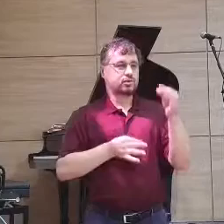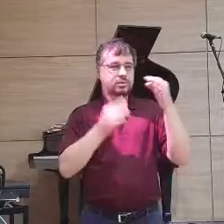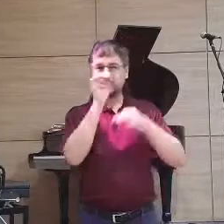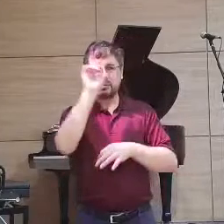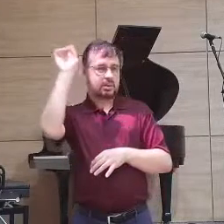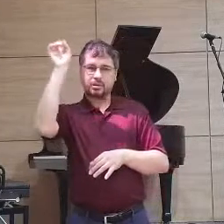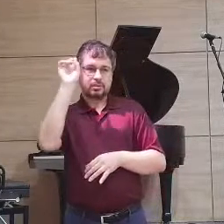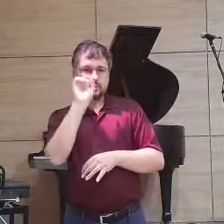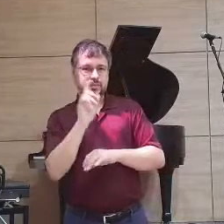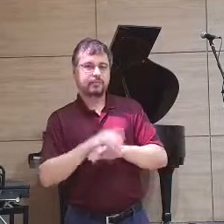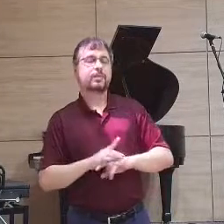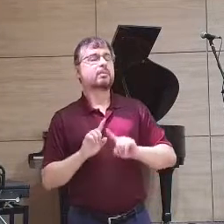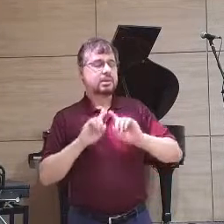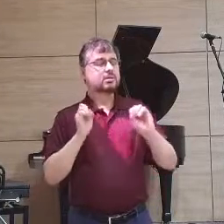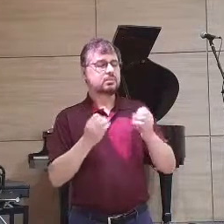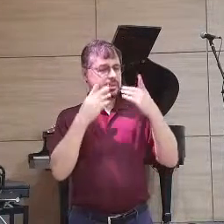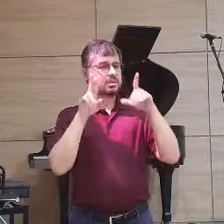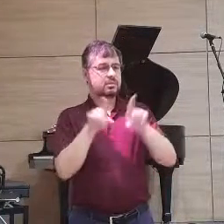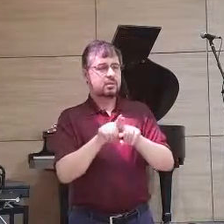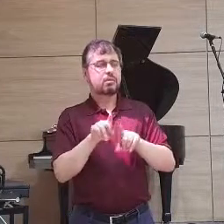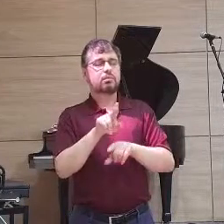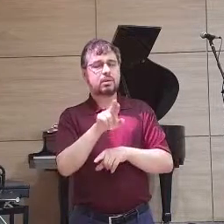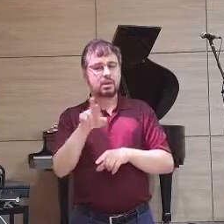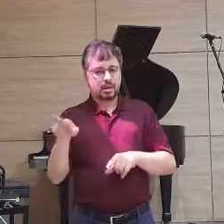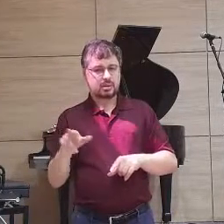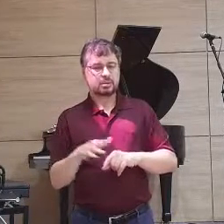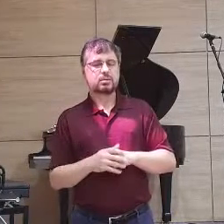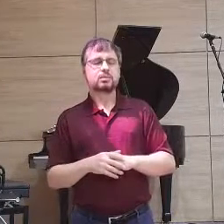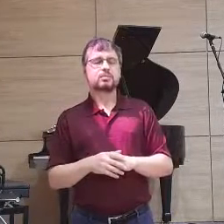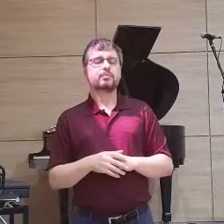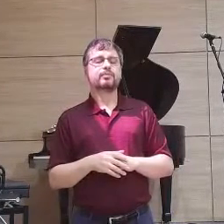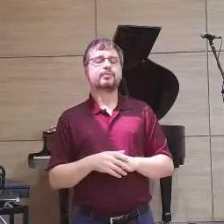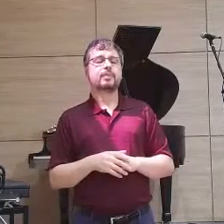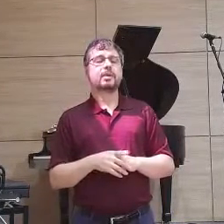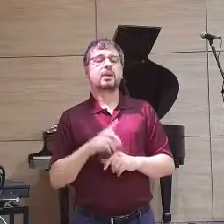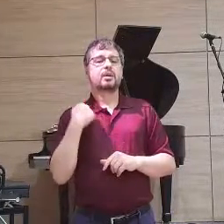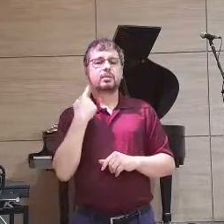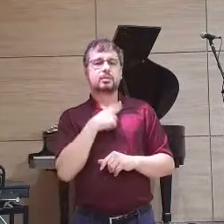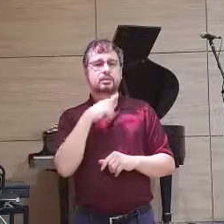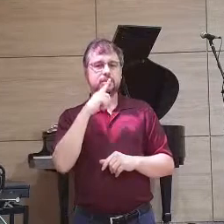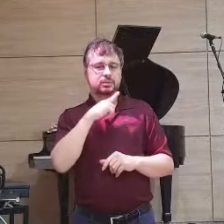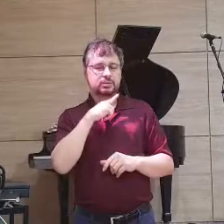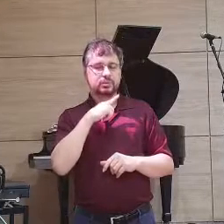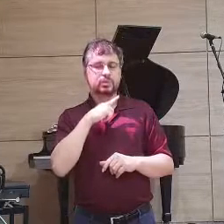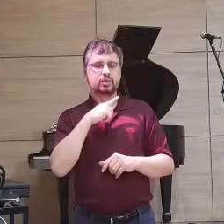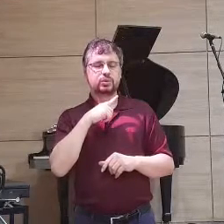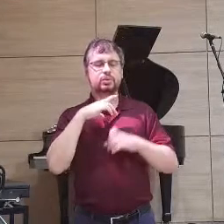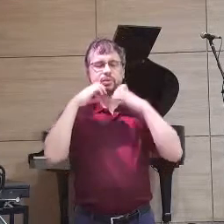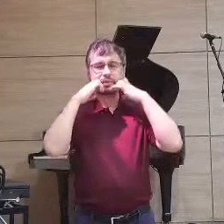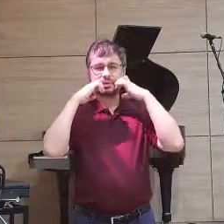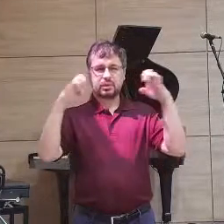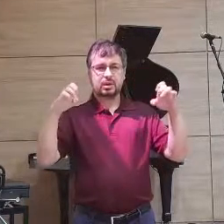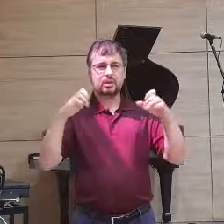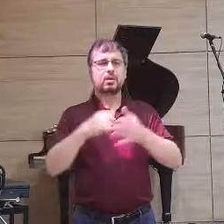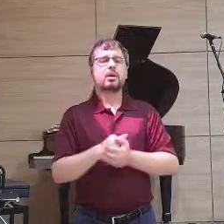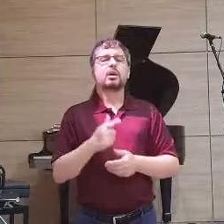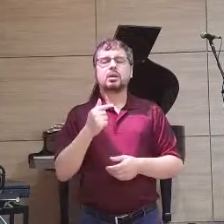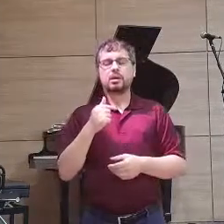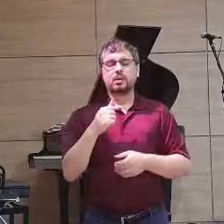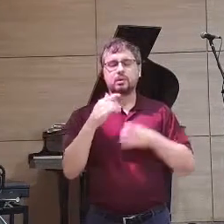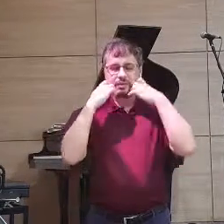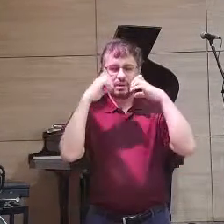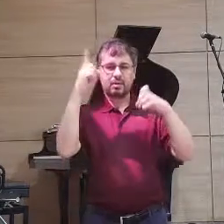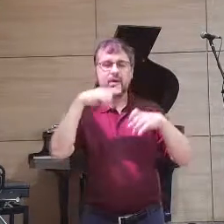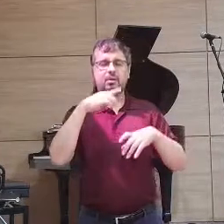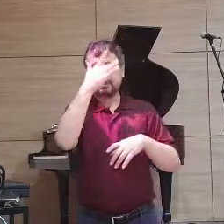juiz a Deus faz e acontece com alguns crentes nós temos o Evangelho é um pedinte o mendigo que encontrou